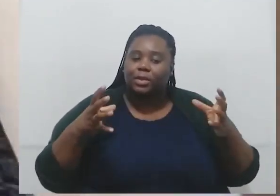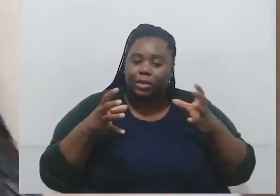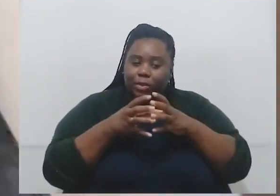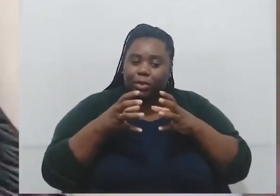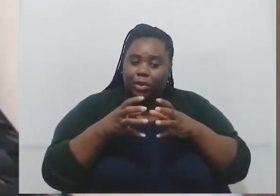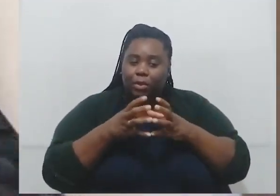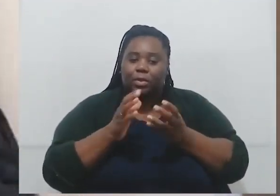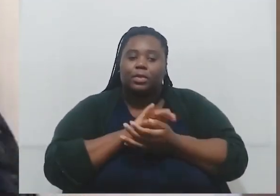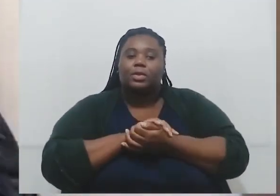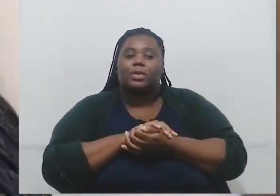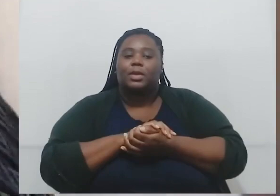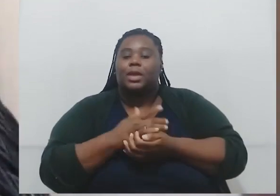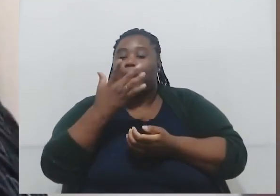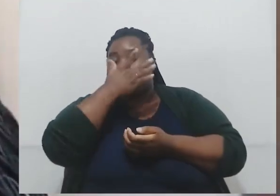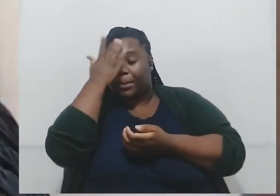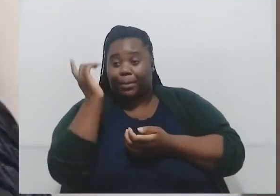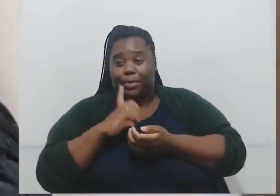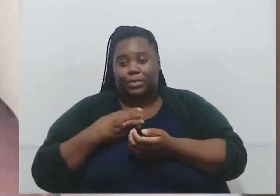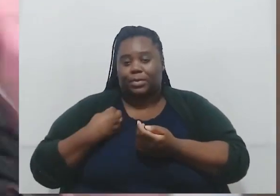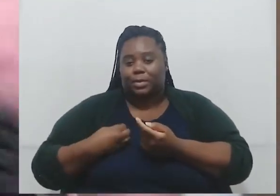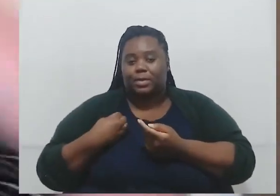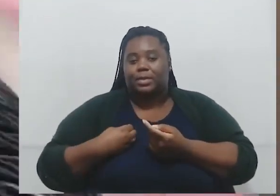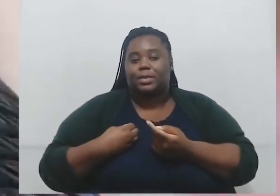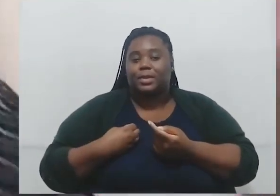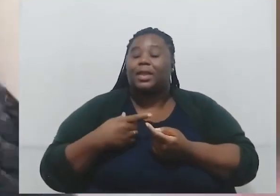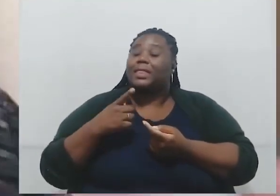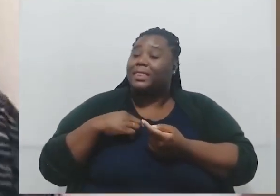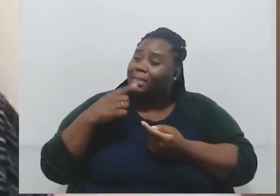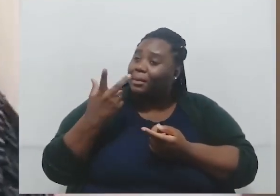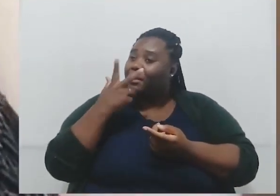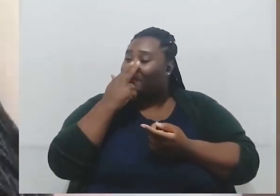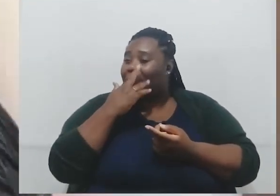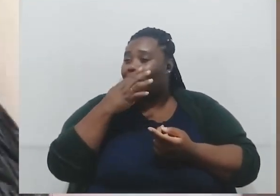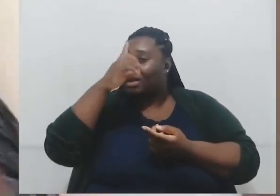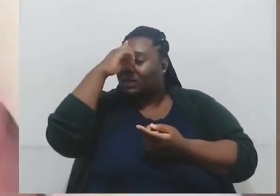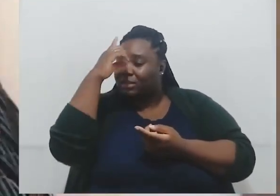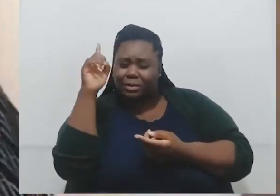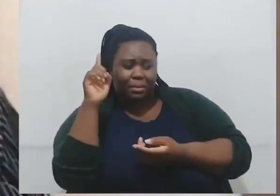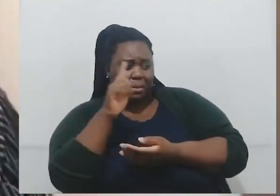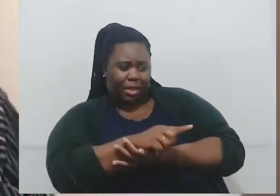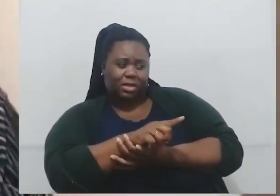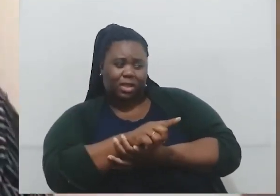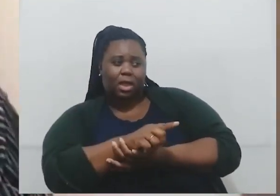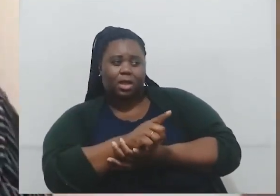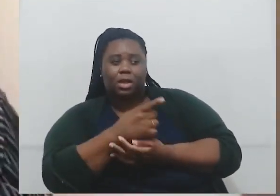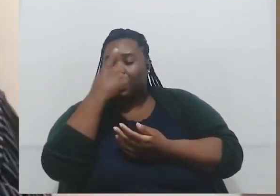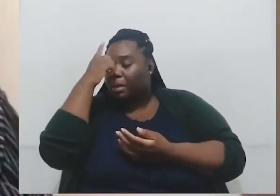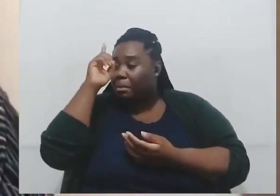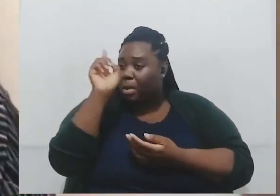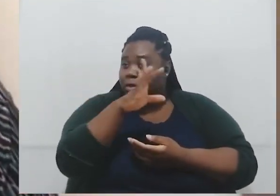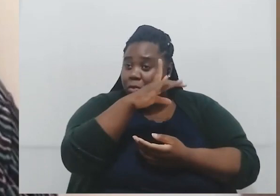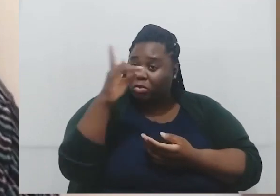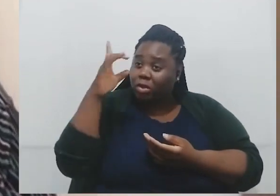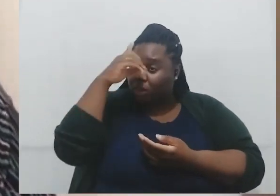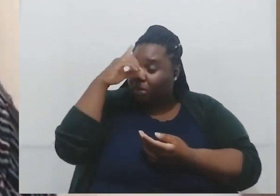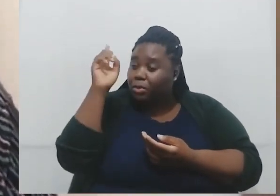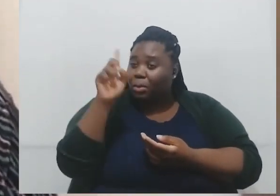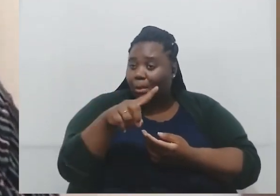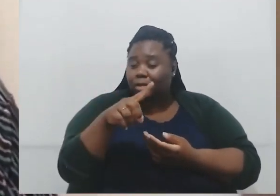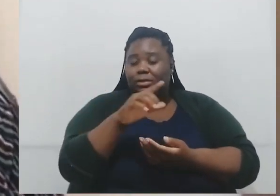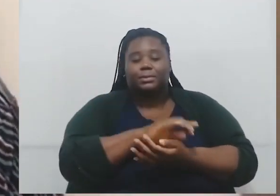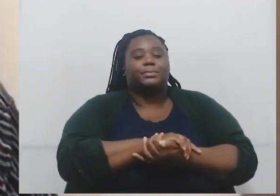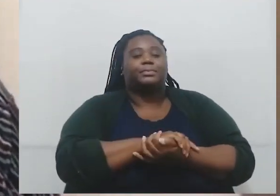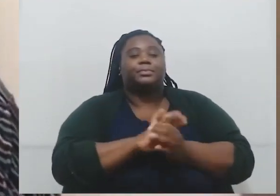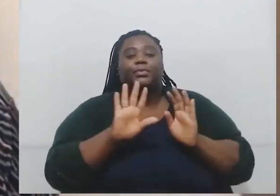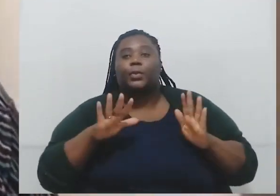tem essa autonomia de quase que reger, né, o todo. E aí, quando eu me vi trabalhando